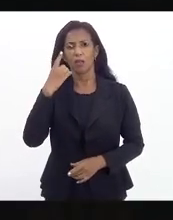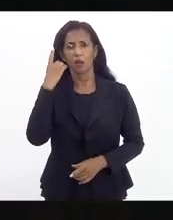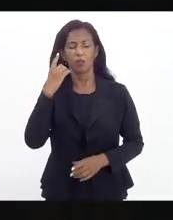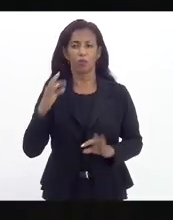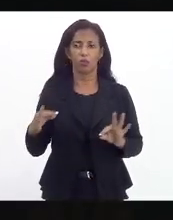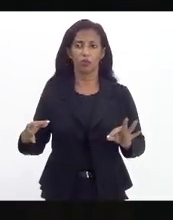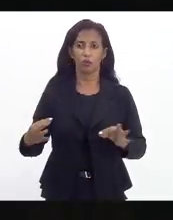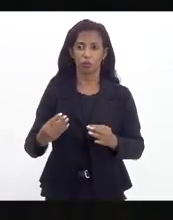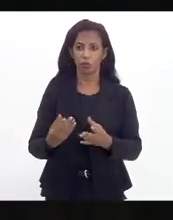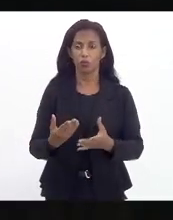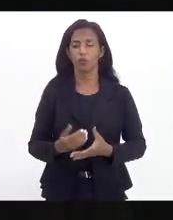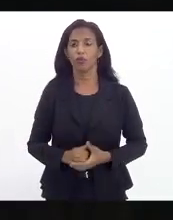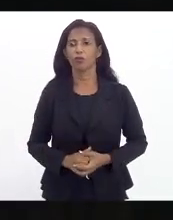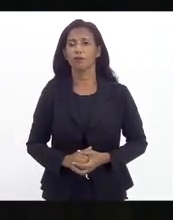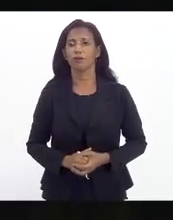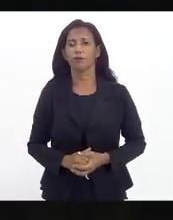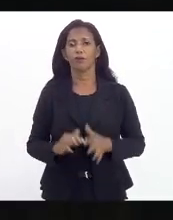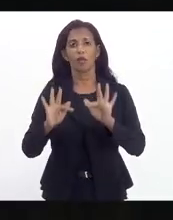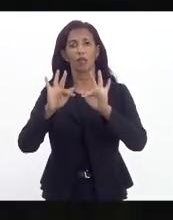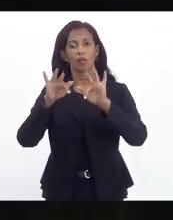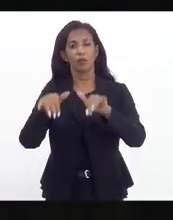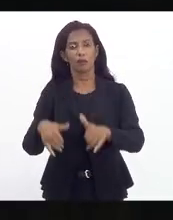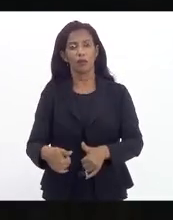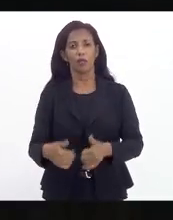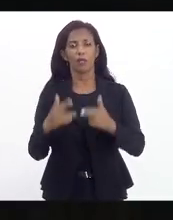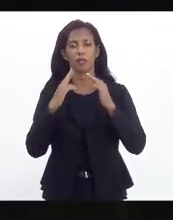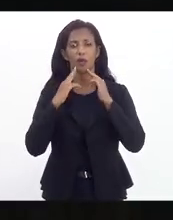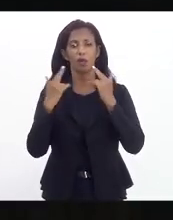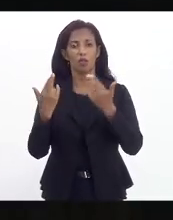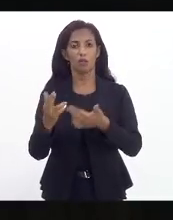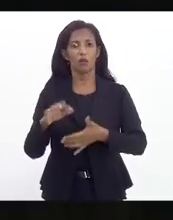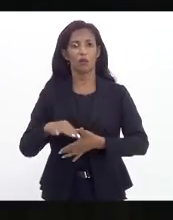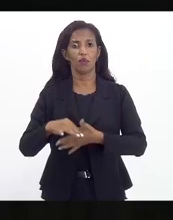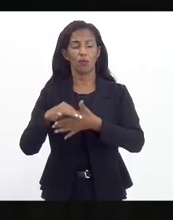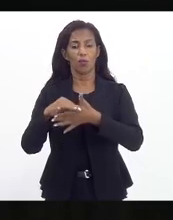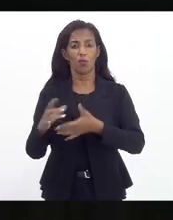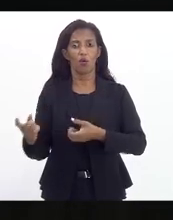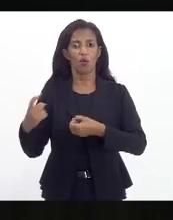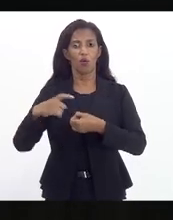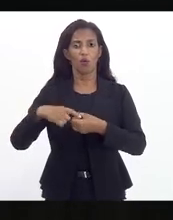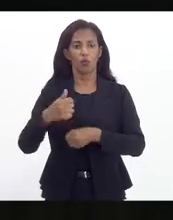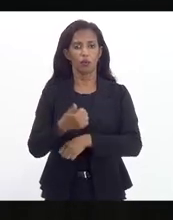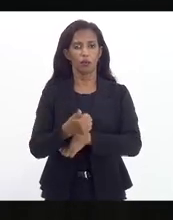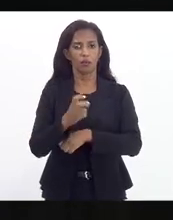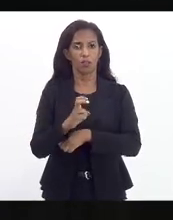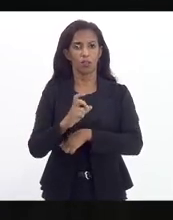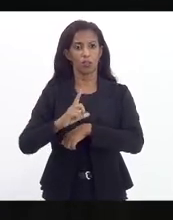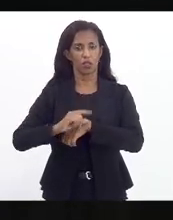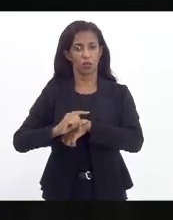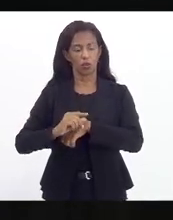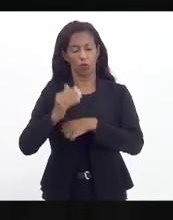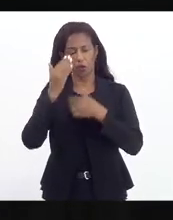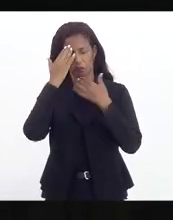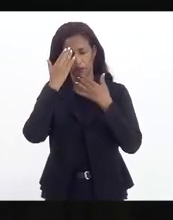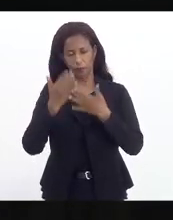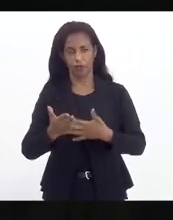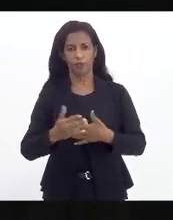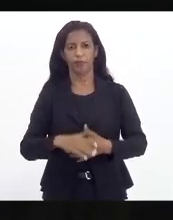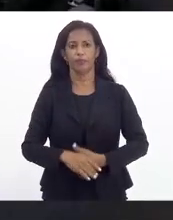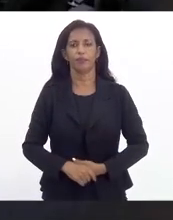deputados Está encerrada A reunião de líderes Voltamos Às 15 horas Obrigado